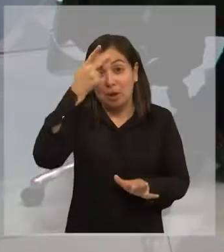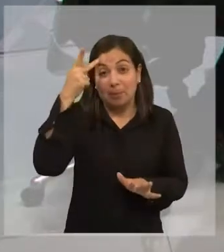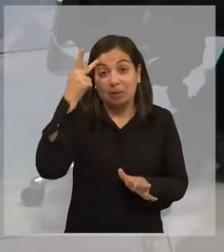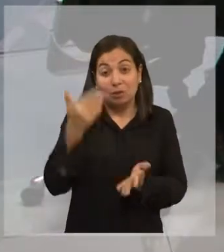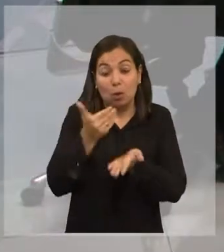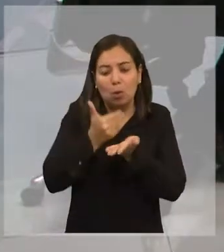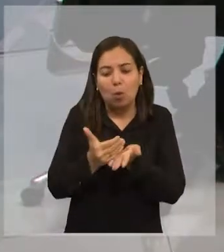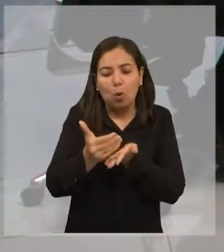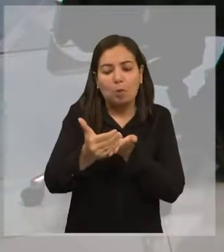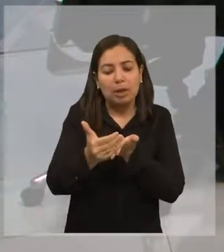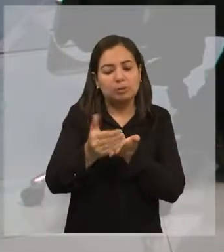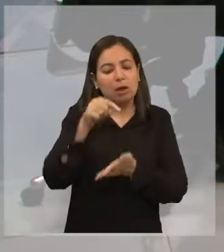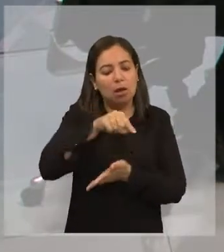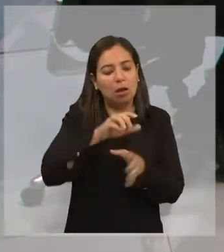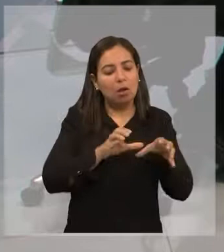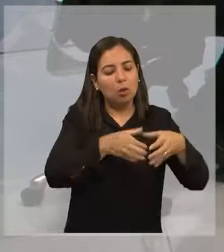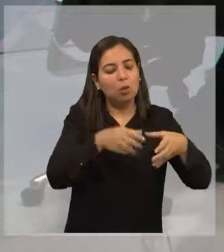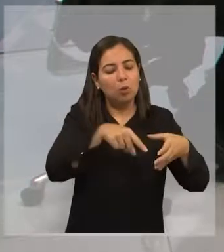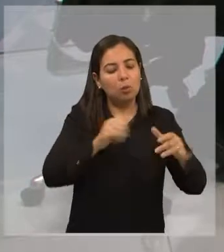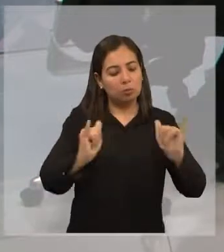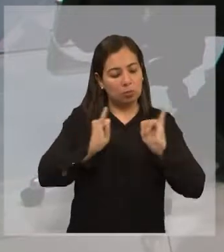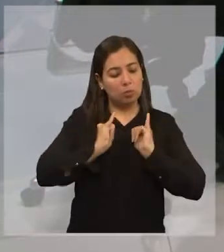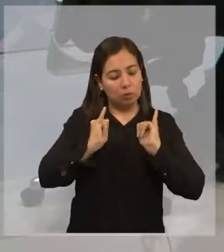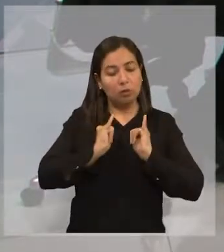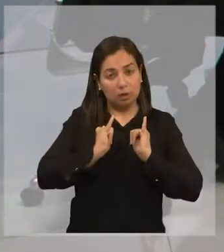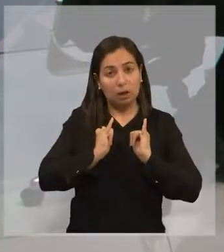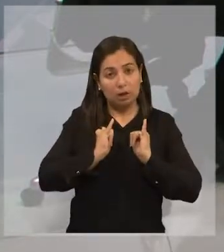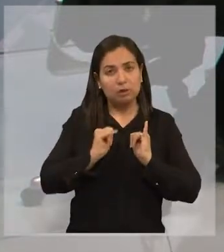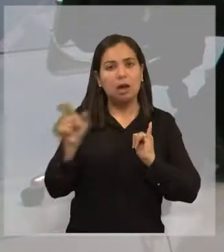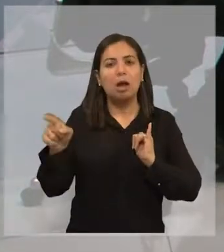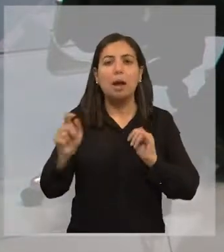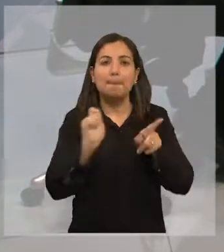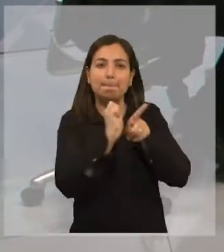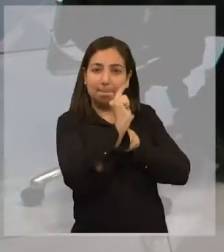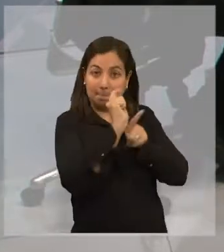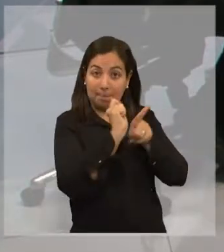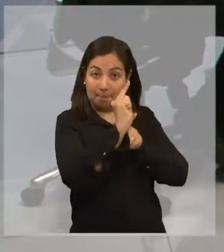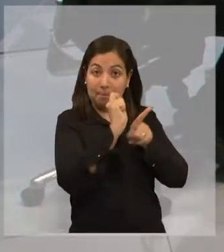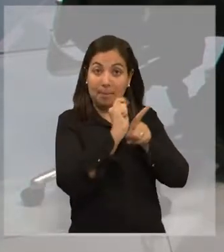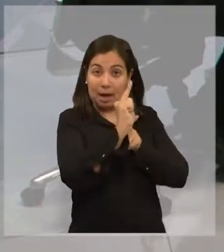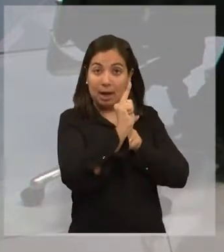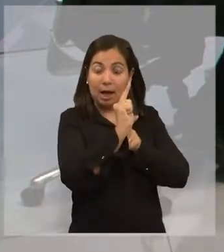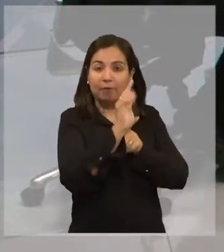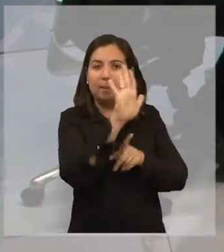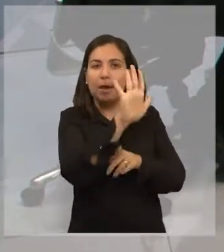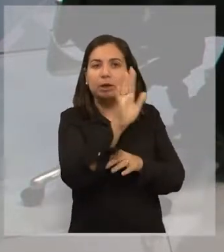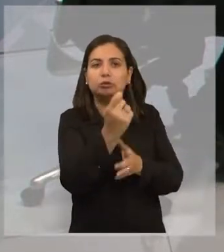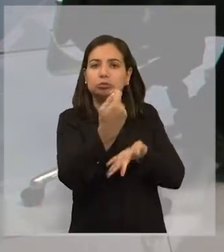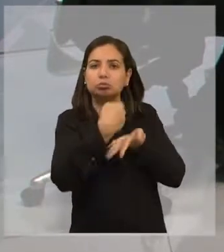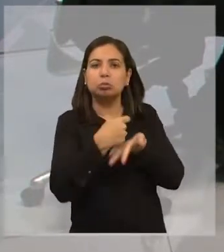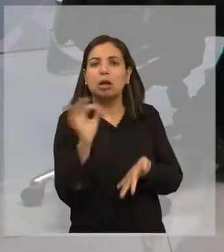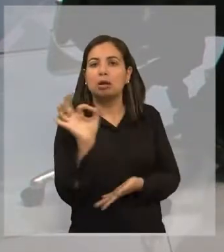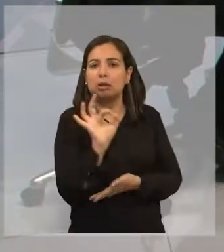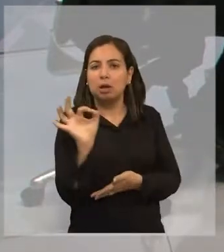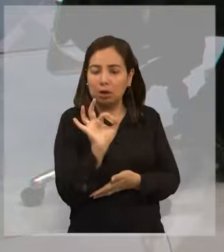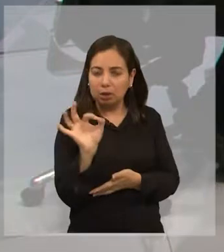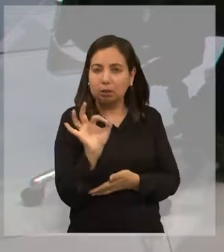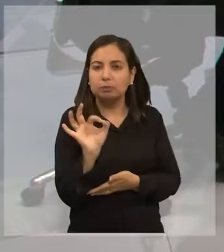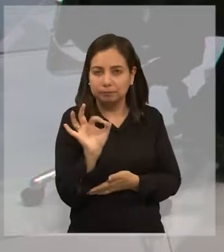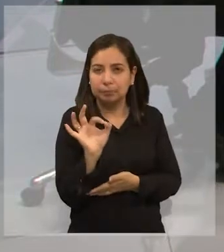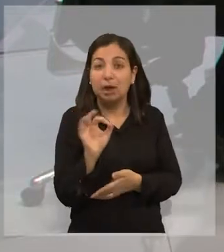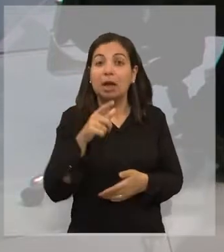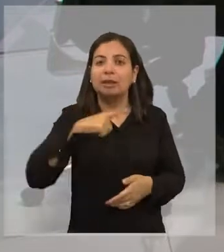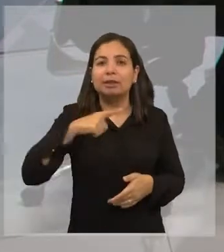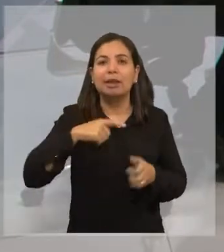começaram a participar da Previdência, ainda no tempo dos institutos, eles pagavam a Previdência e não tinha nenhum retorno, não. Esses recursos